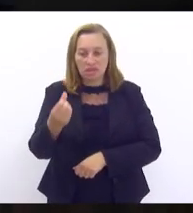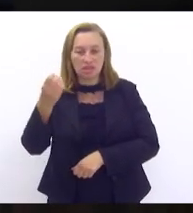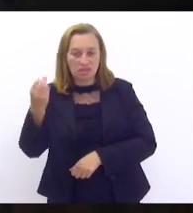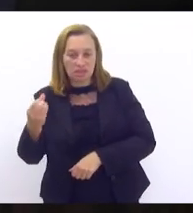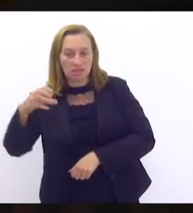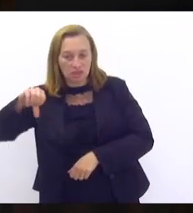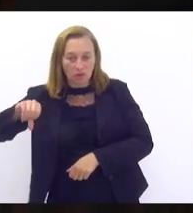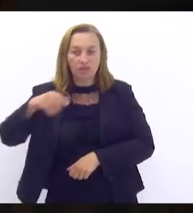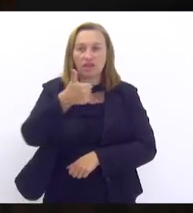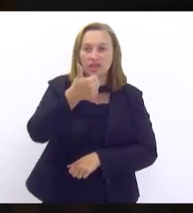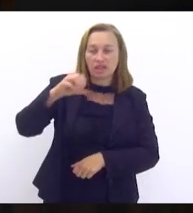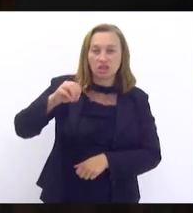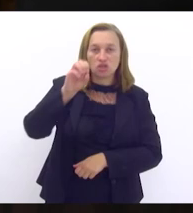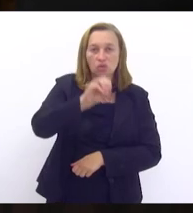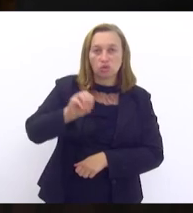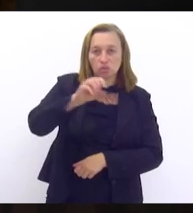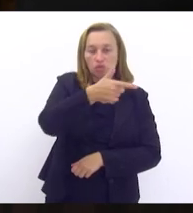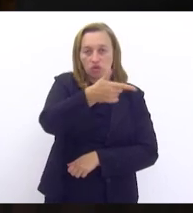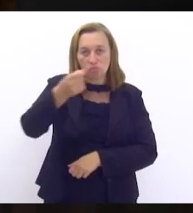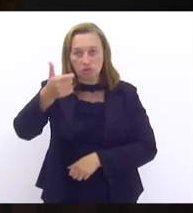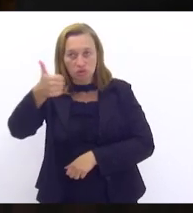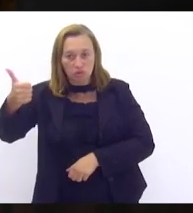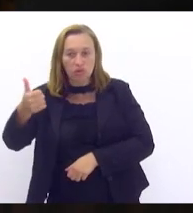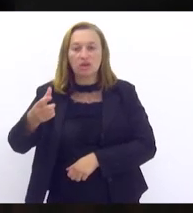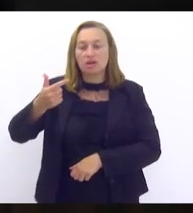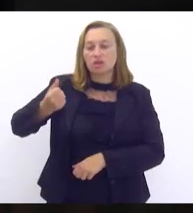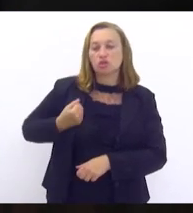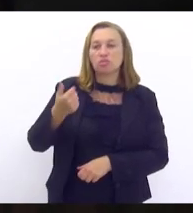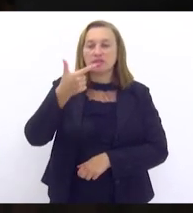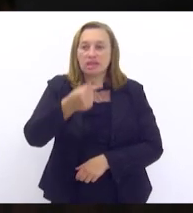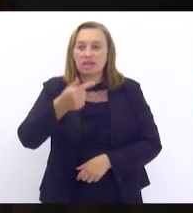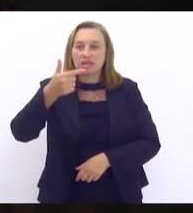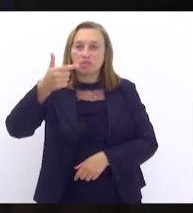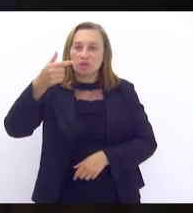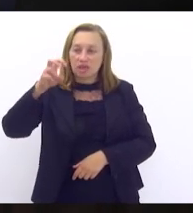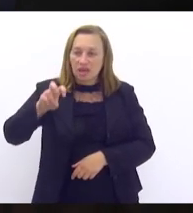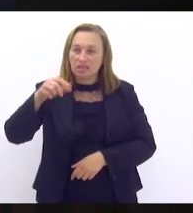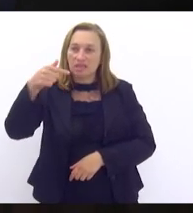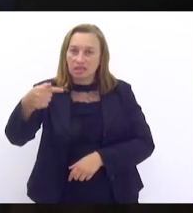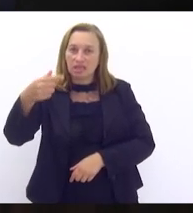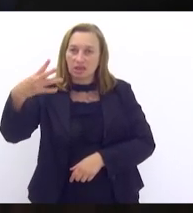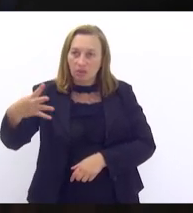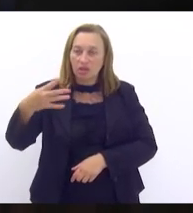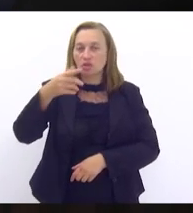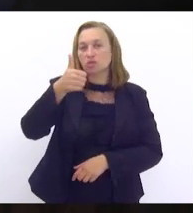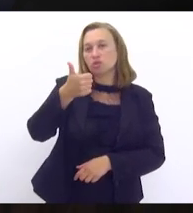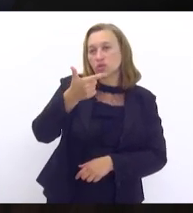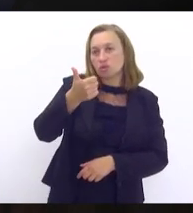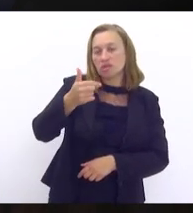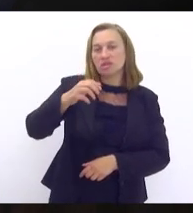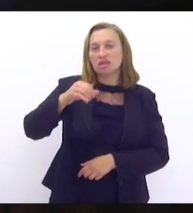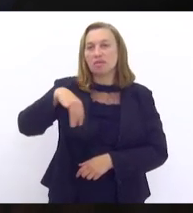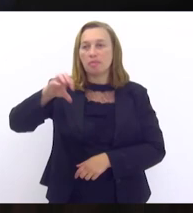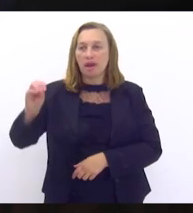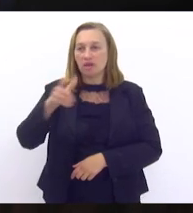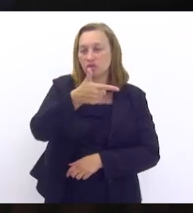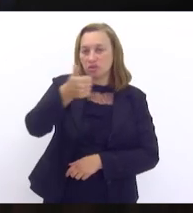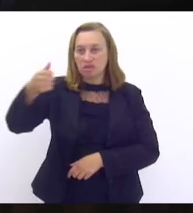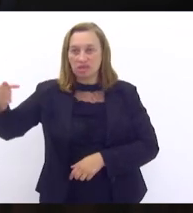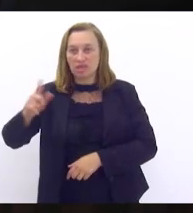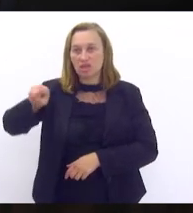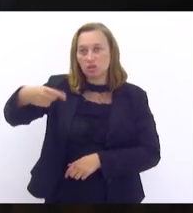3.669, de 10 de outubro de 2001, e a número 7.574, de 12 de maio de 2017, e dá